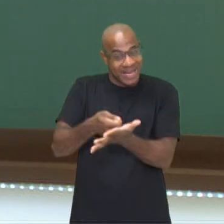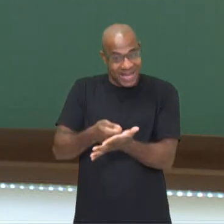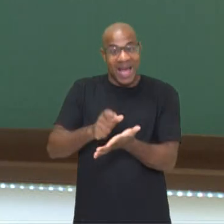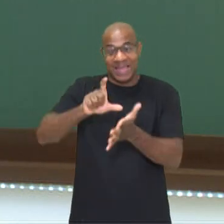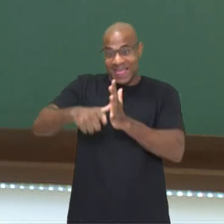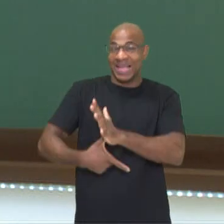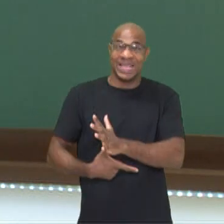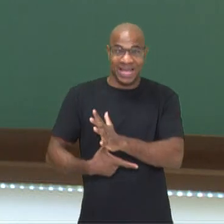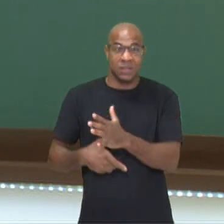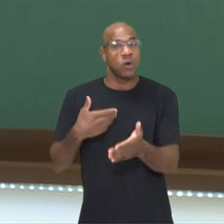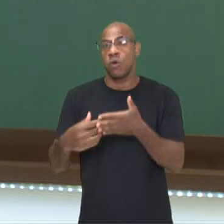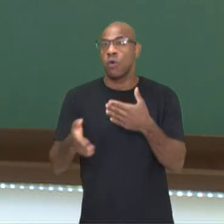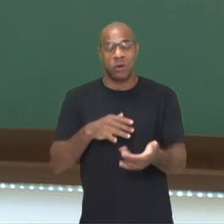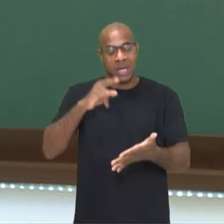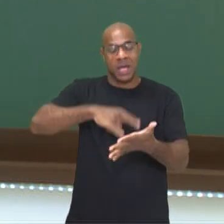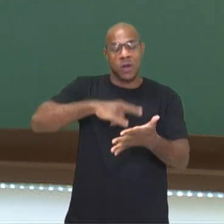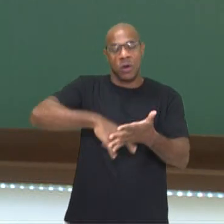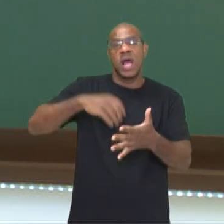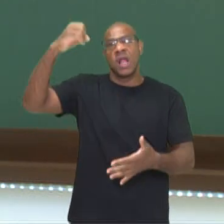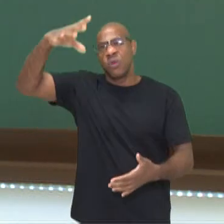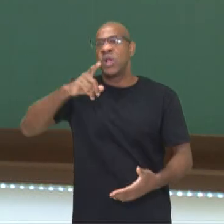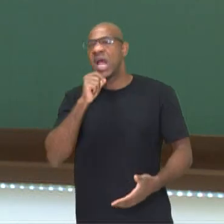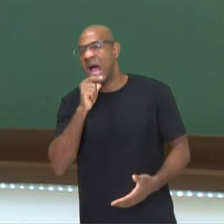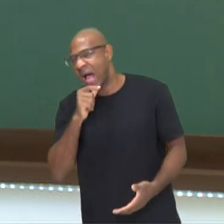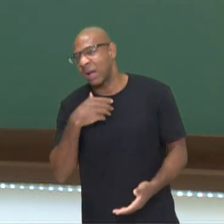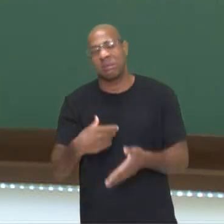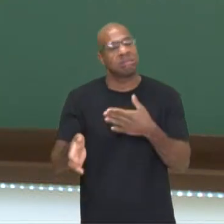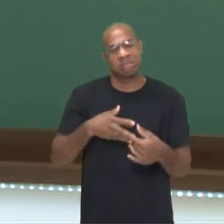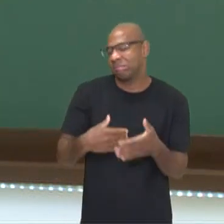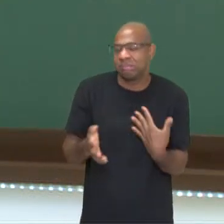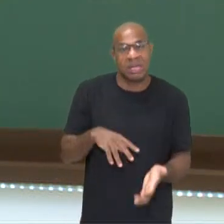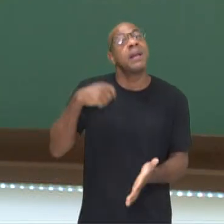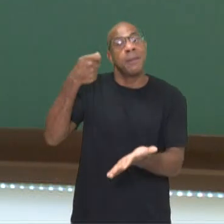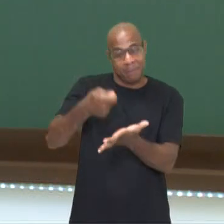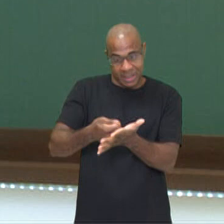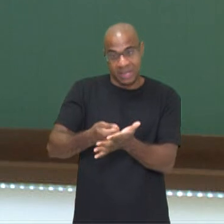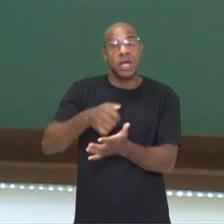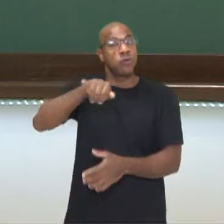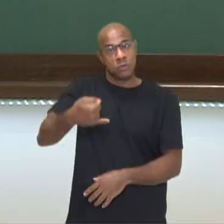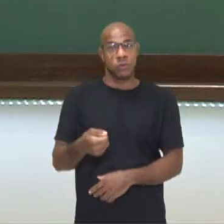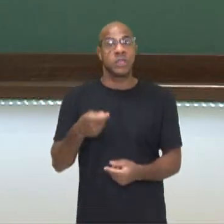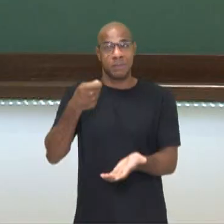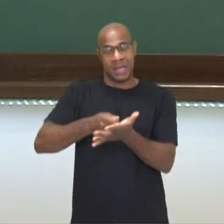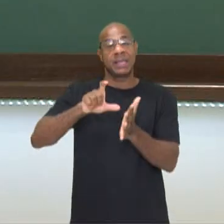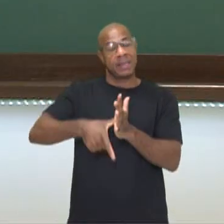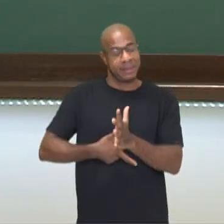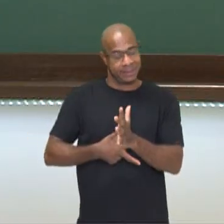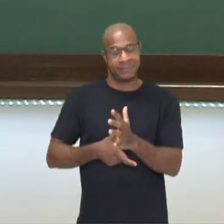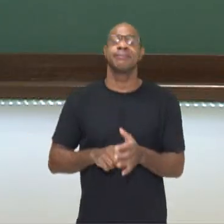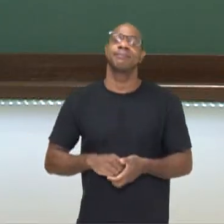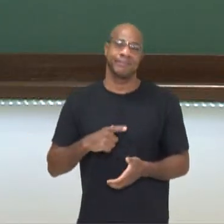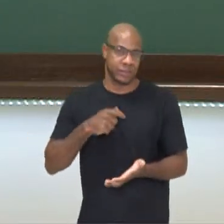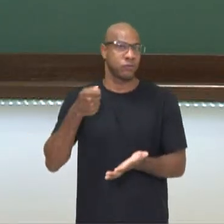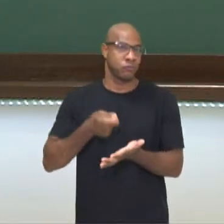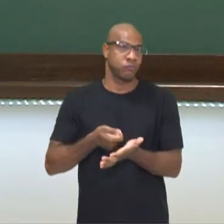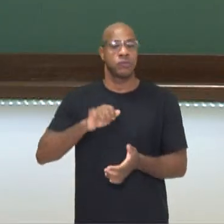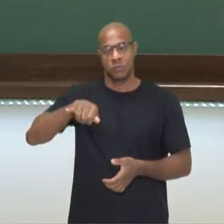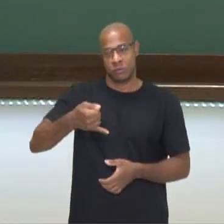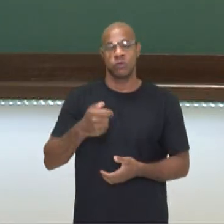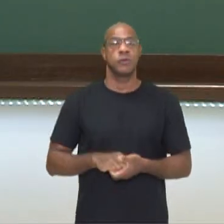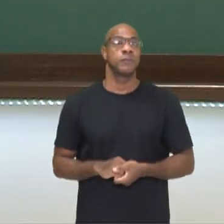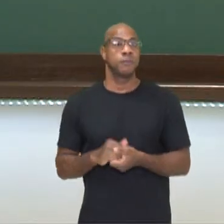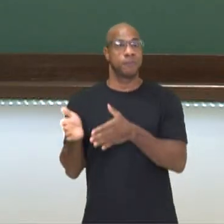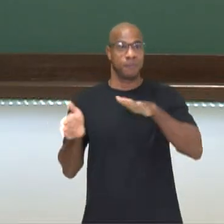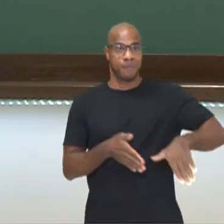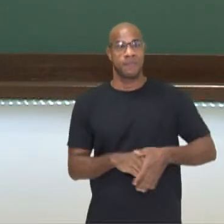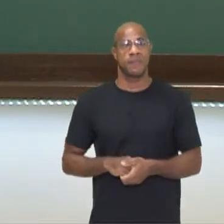paga alguma conta em dia, vai haver incidência de juros, tá? Então, a incorreta é a letra D. Muito bem.